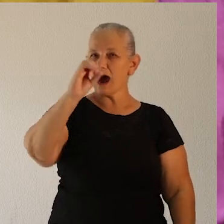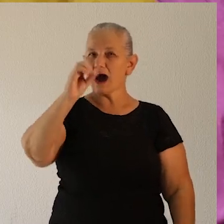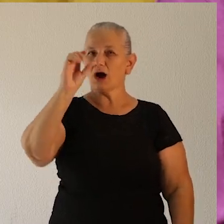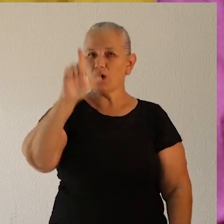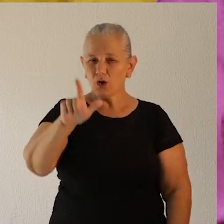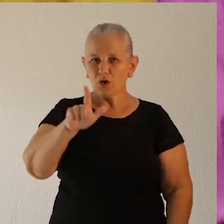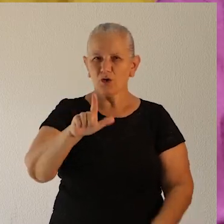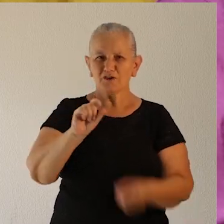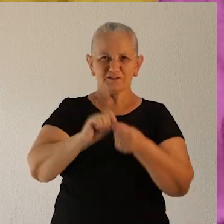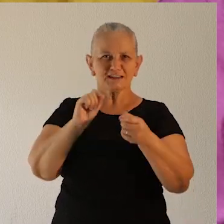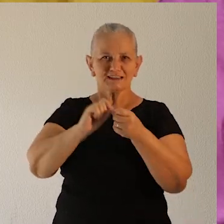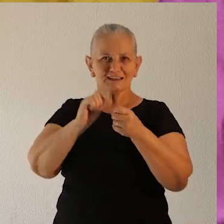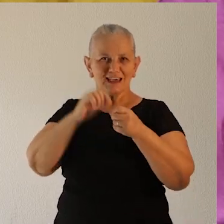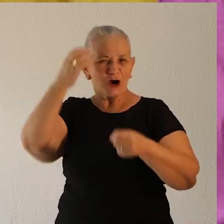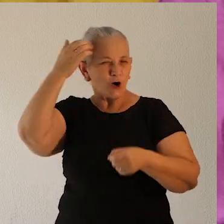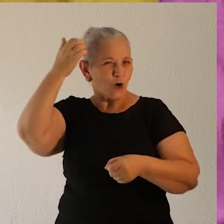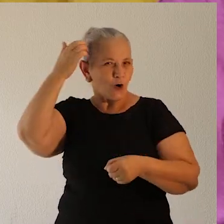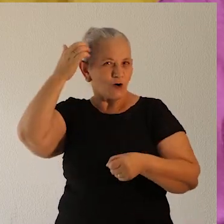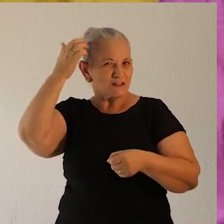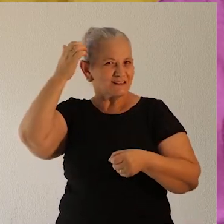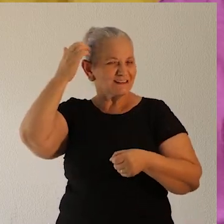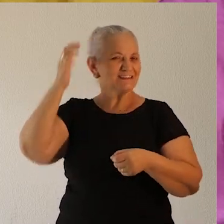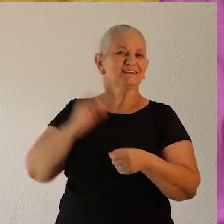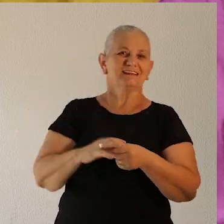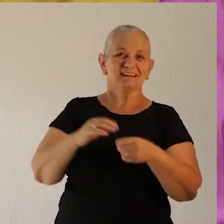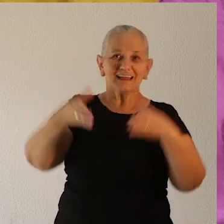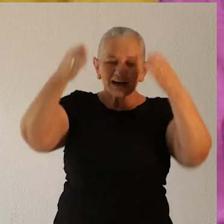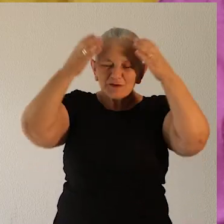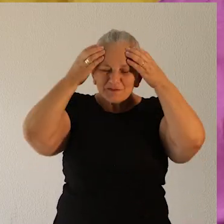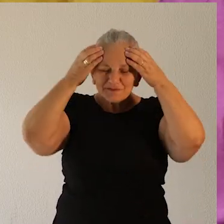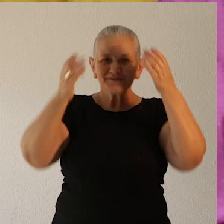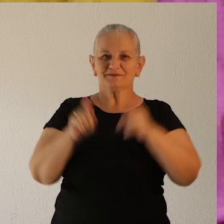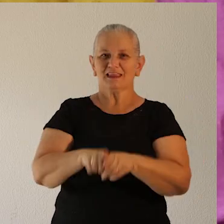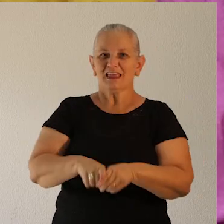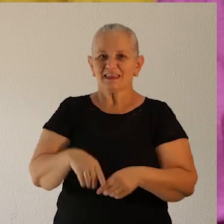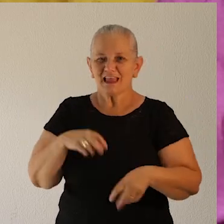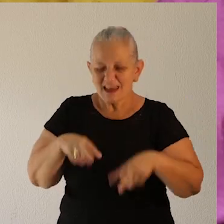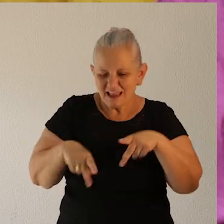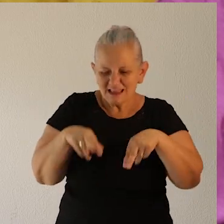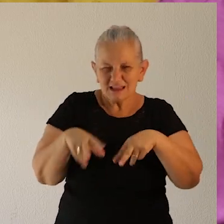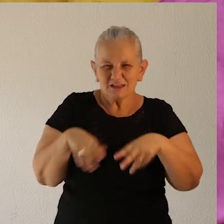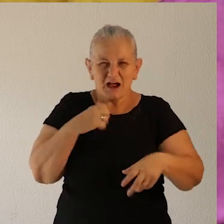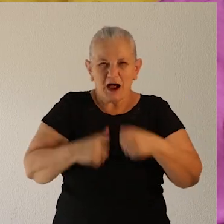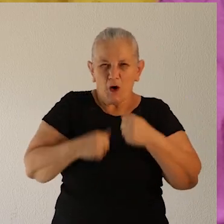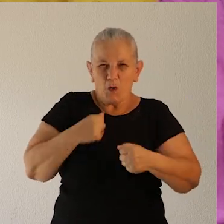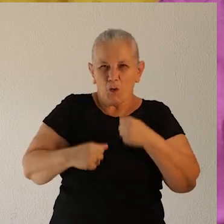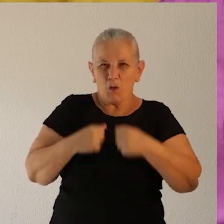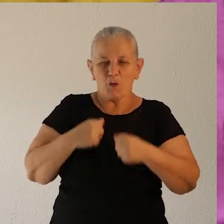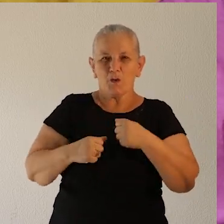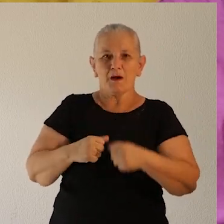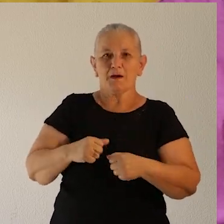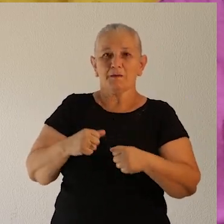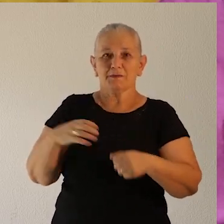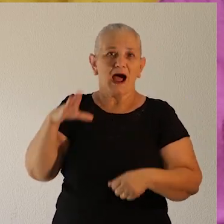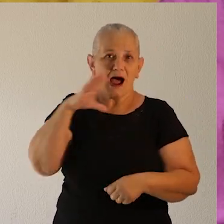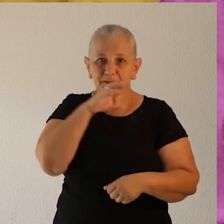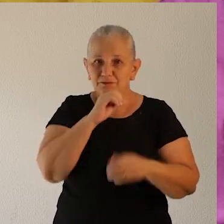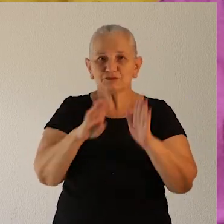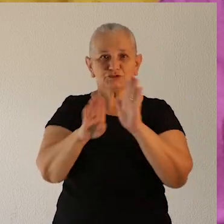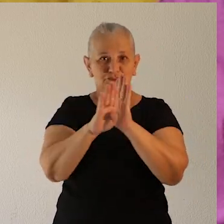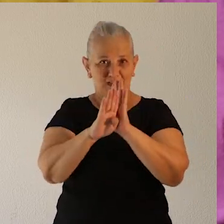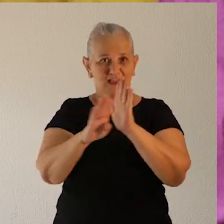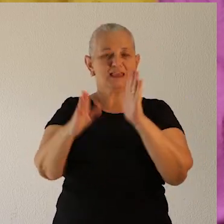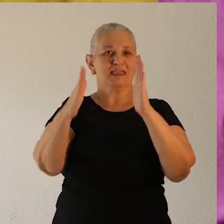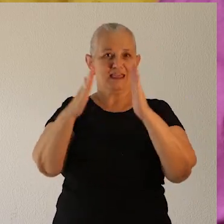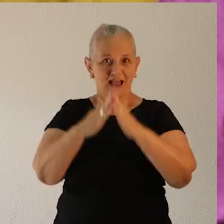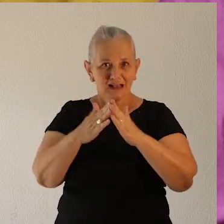cabeça, por isso ele andava depressa para ver se chegava a casa e tirava o tal caracol do chapéu, saindo de